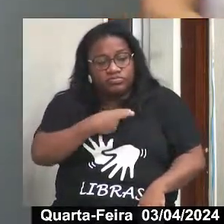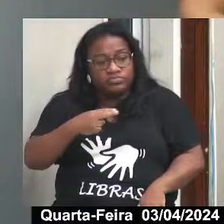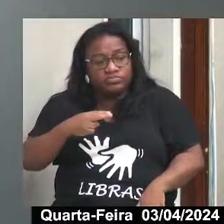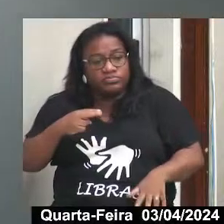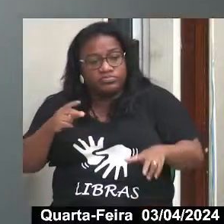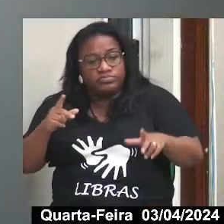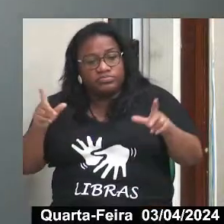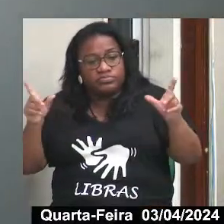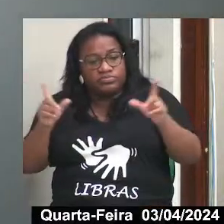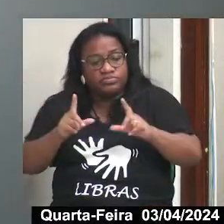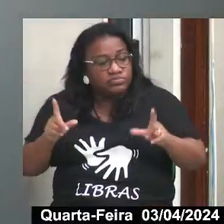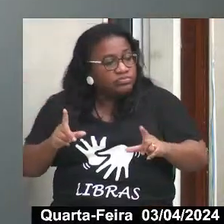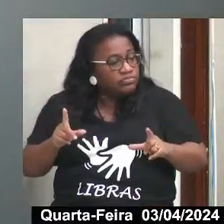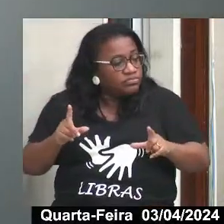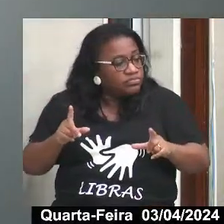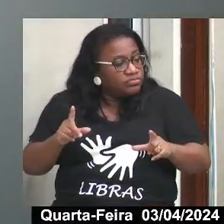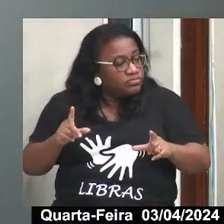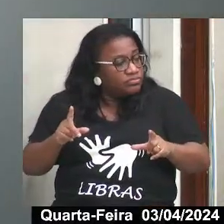aqui,